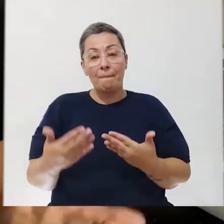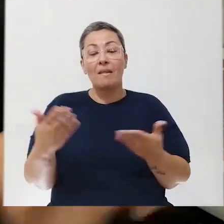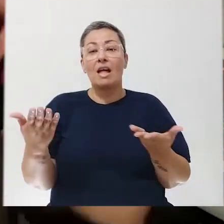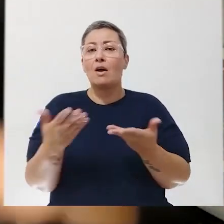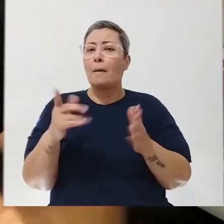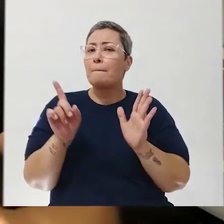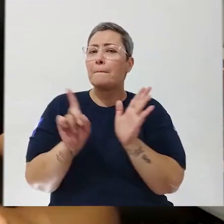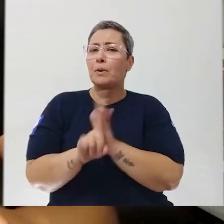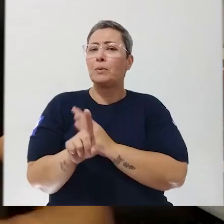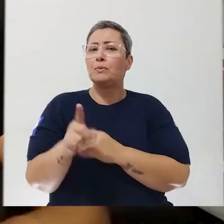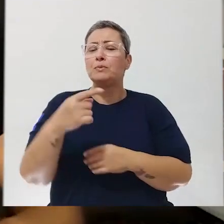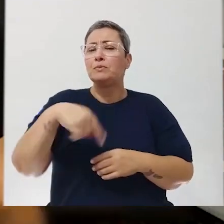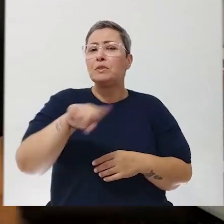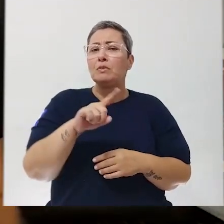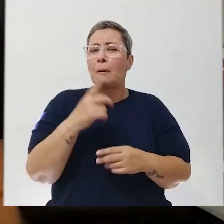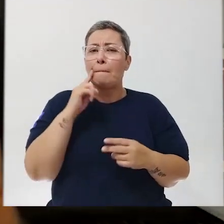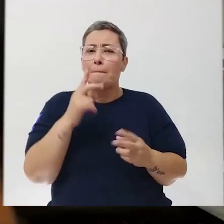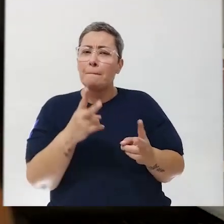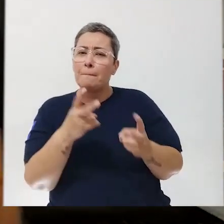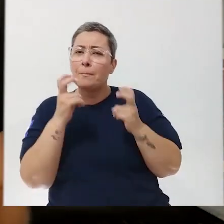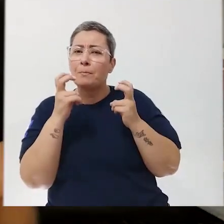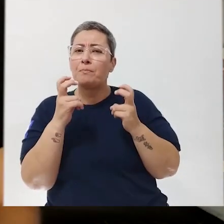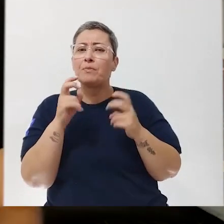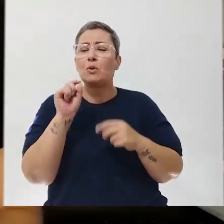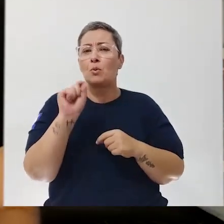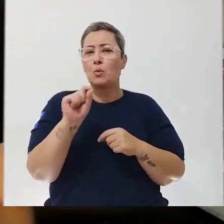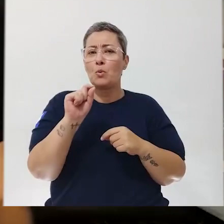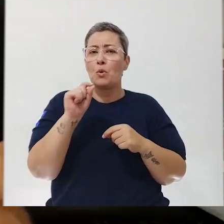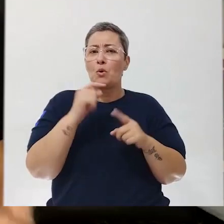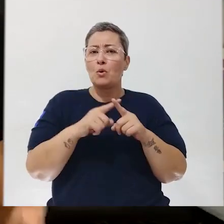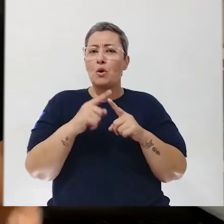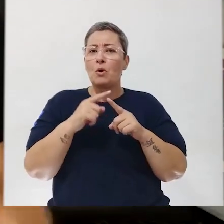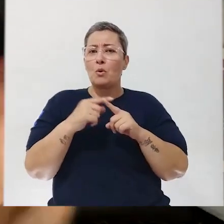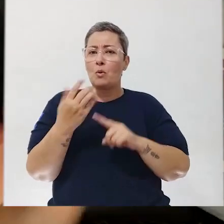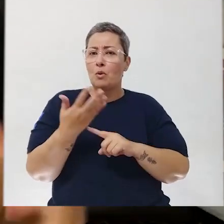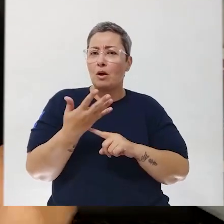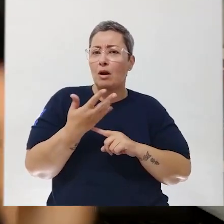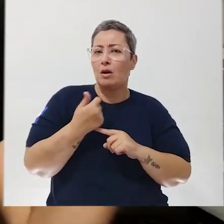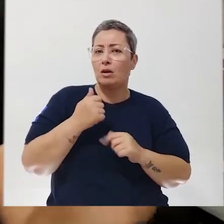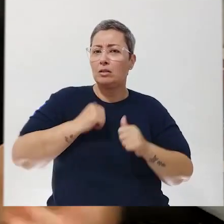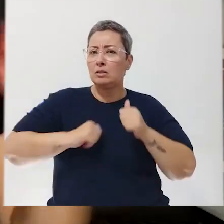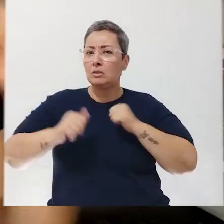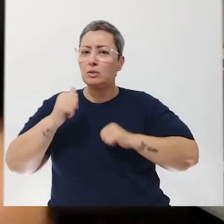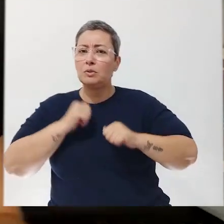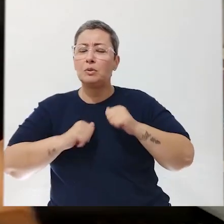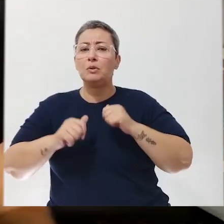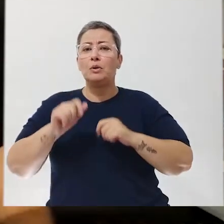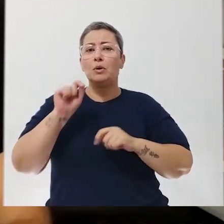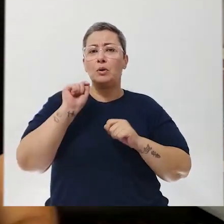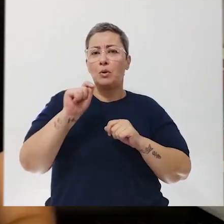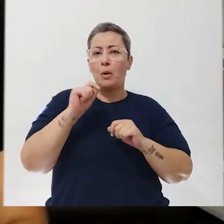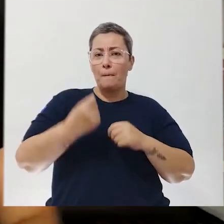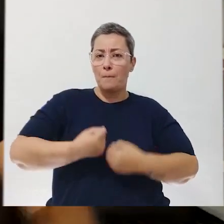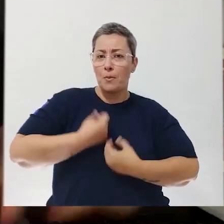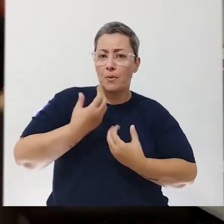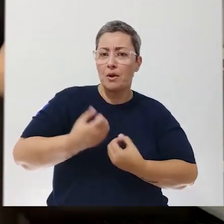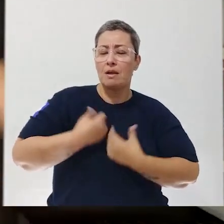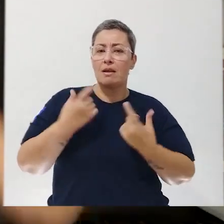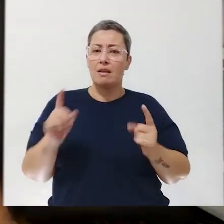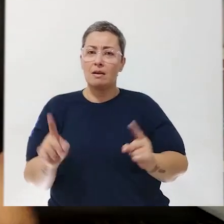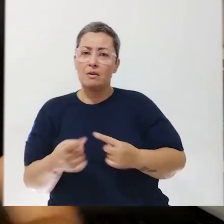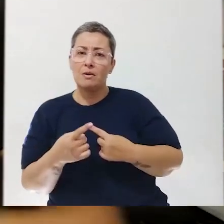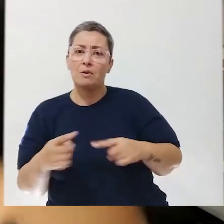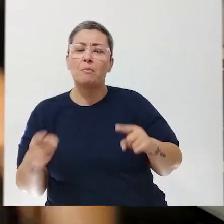Bom, agora uma pergunta para vocês. Vocês perceberam que os artistas, vocês percebem ou perceberam que os artistas, quer dizer, os poetas,